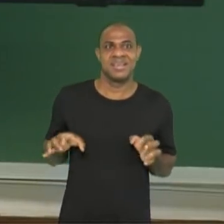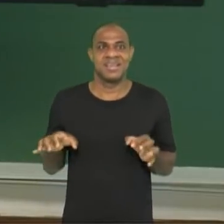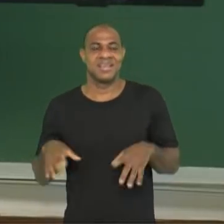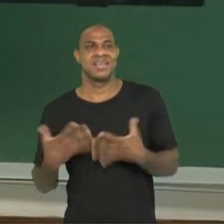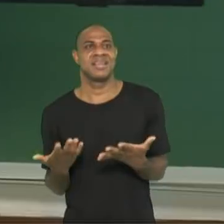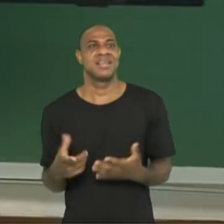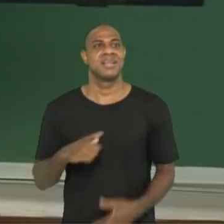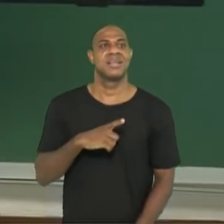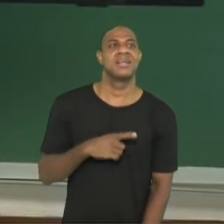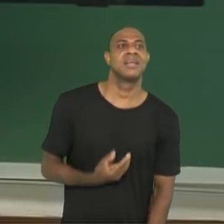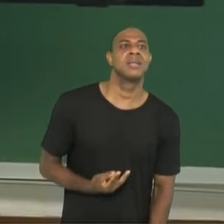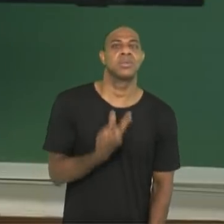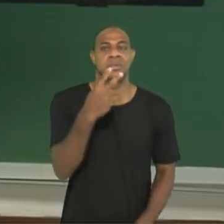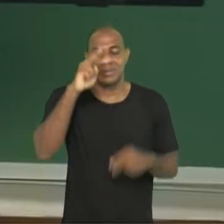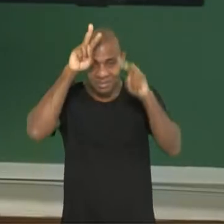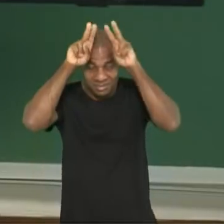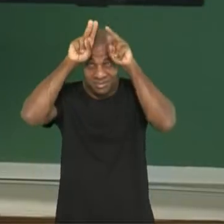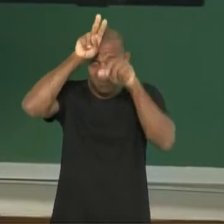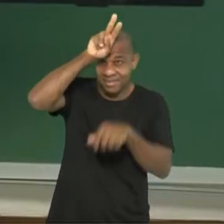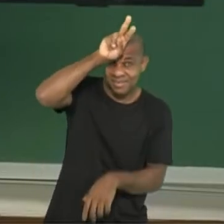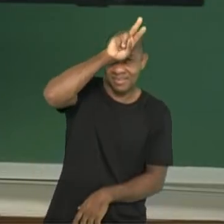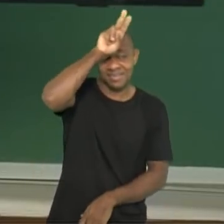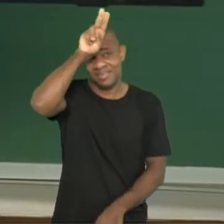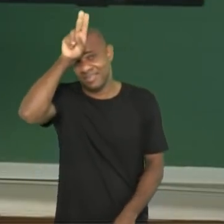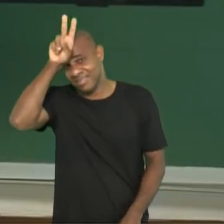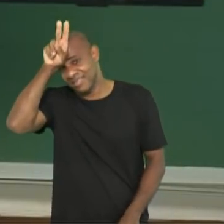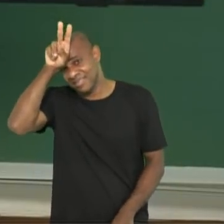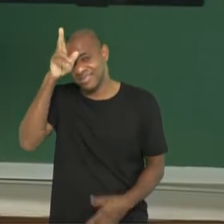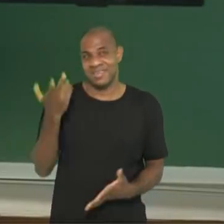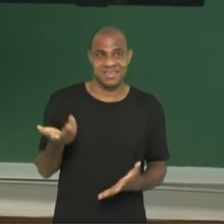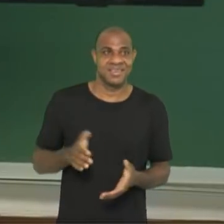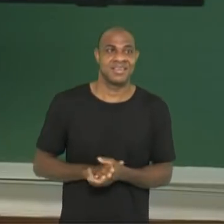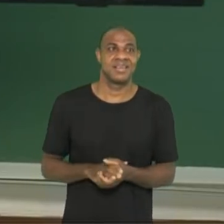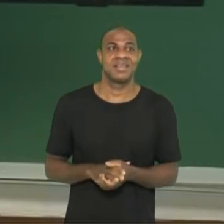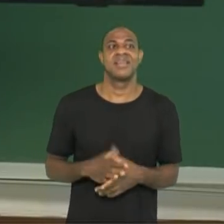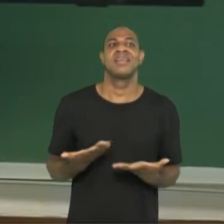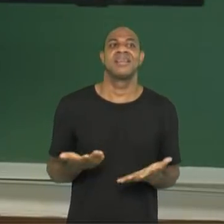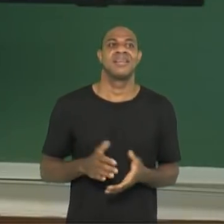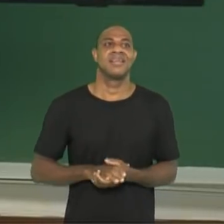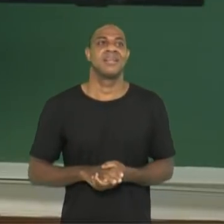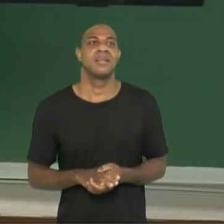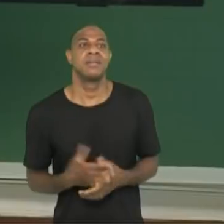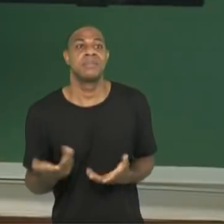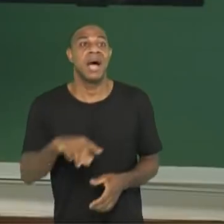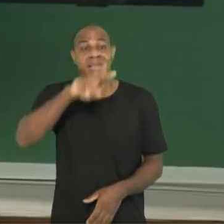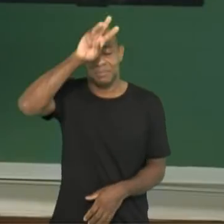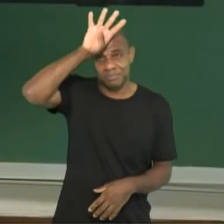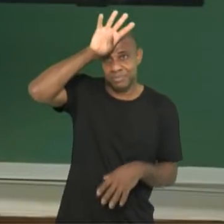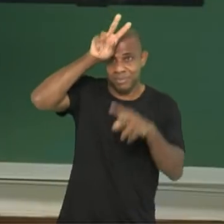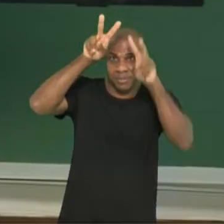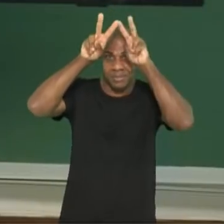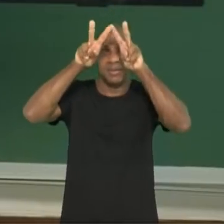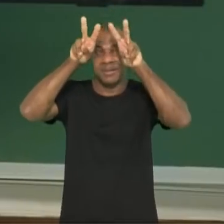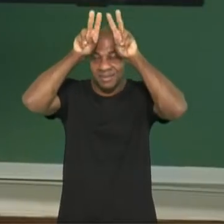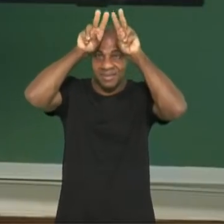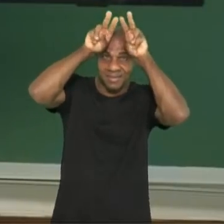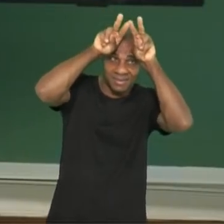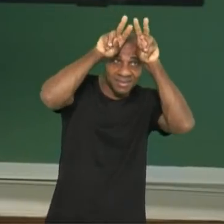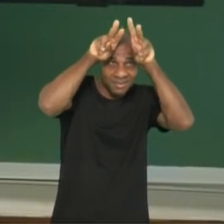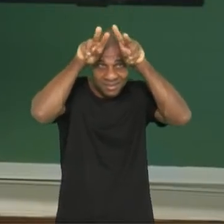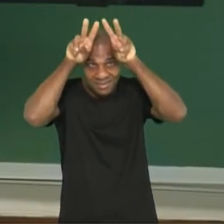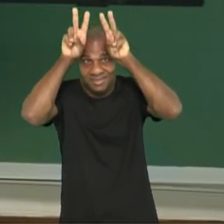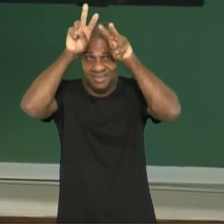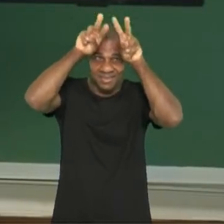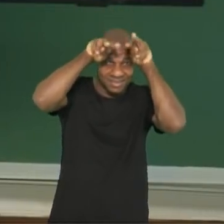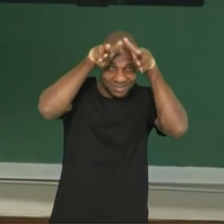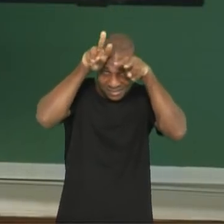têm 2 pares de antena, diferente de inseto, que tinha um par de antena, e de quilópode e diplópode, que também tinha só